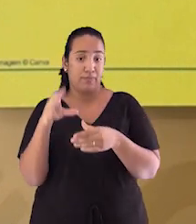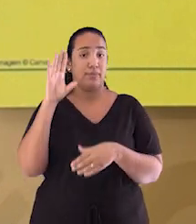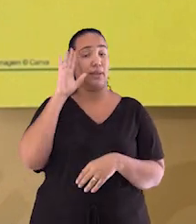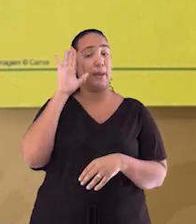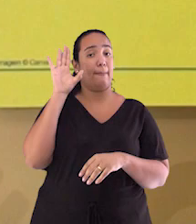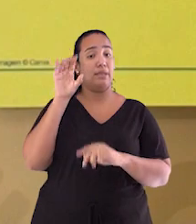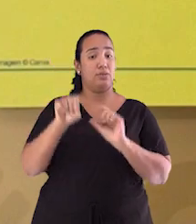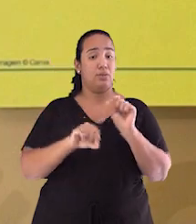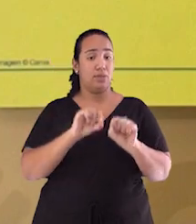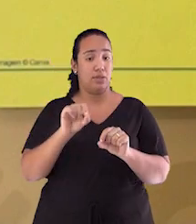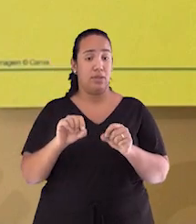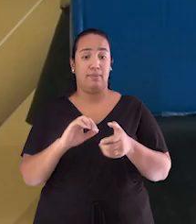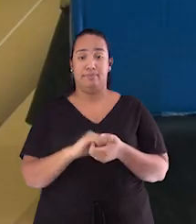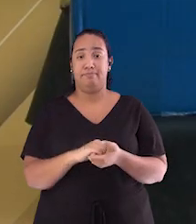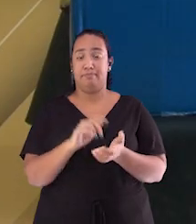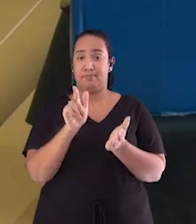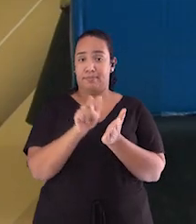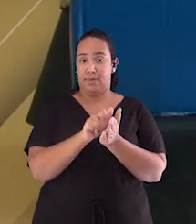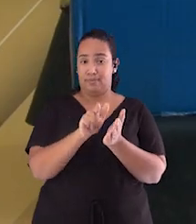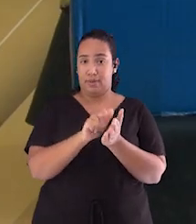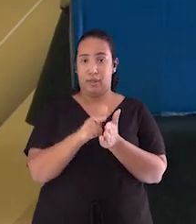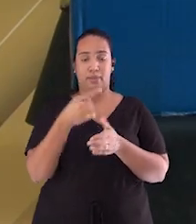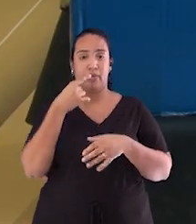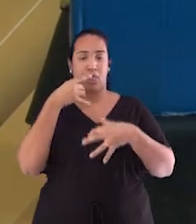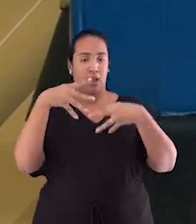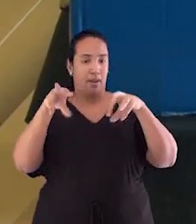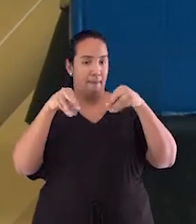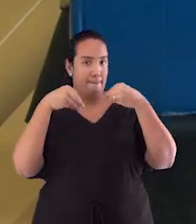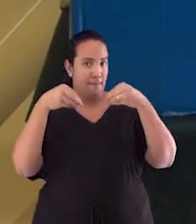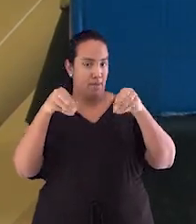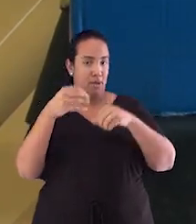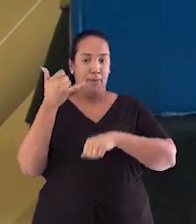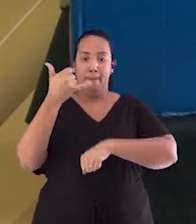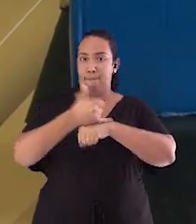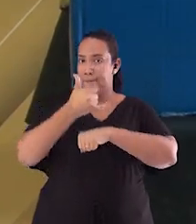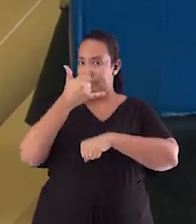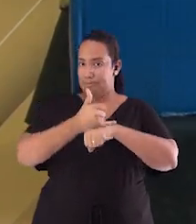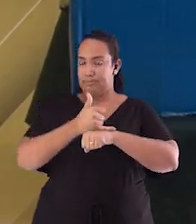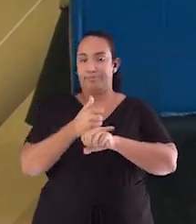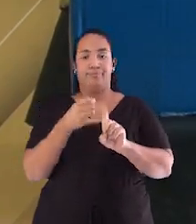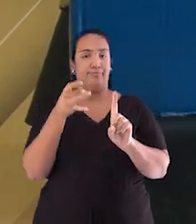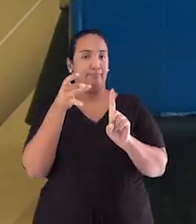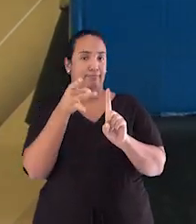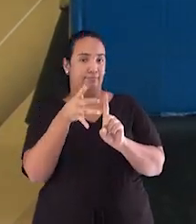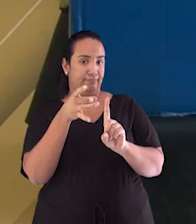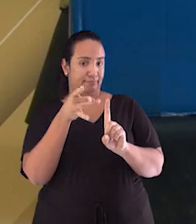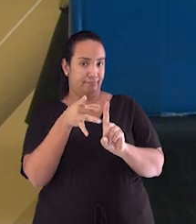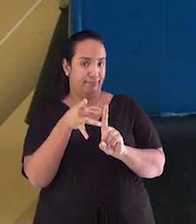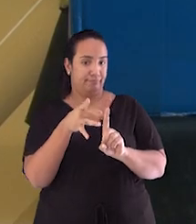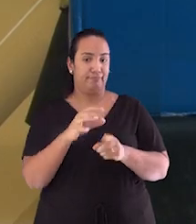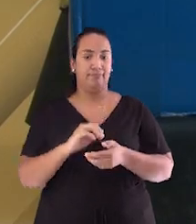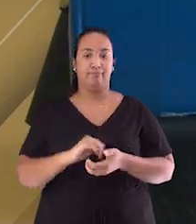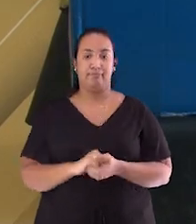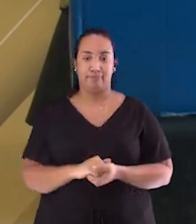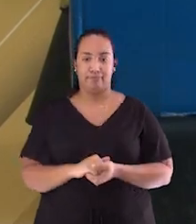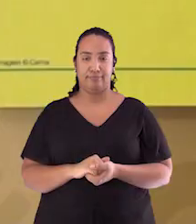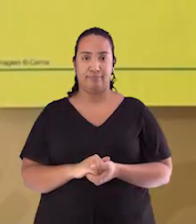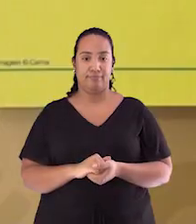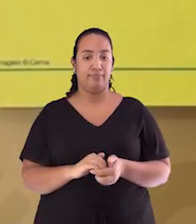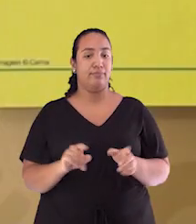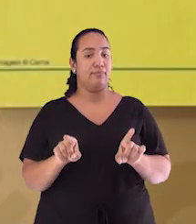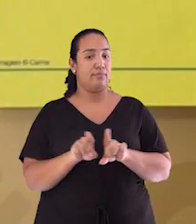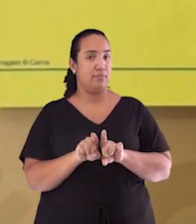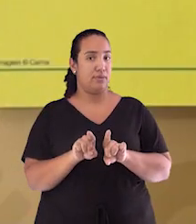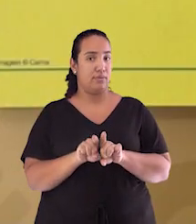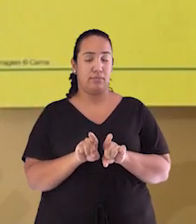principais delas são as divisões por papel, plástico, metal, vidro